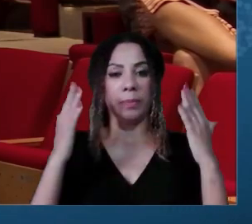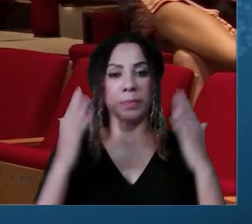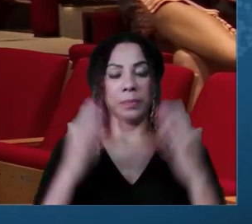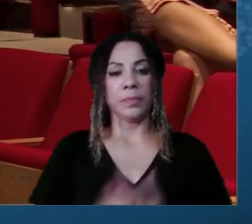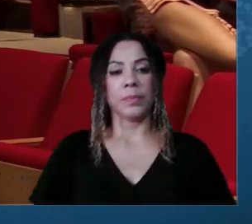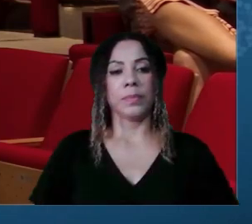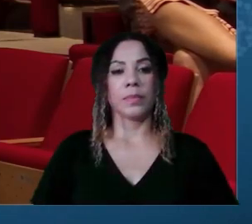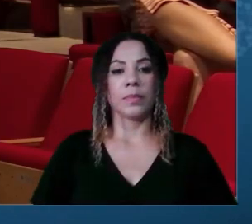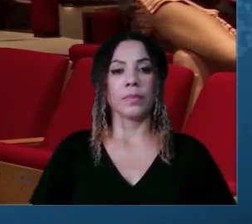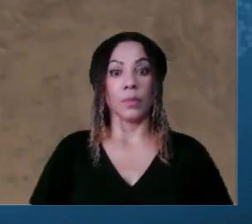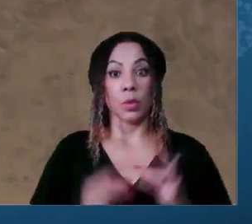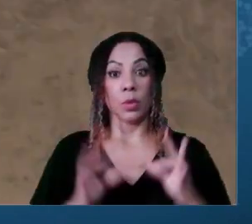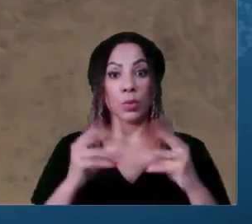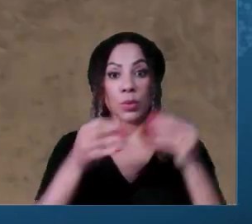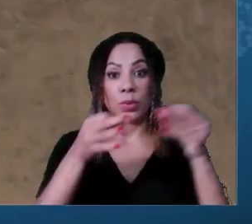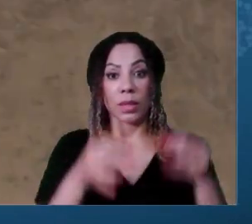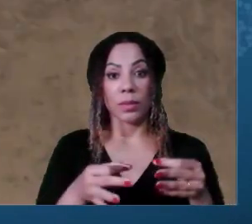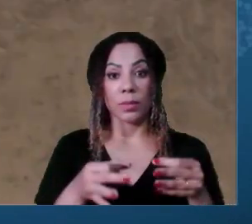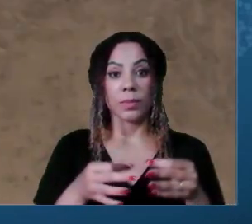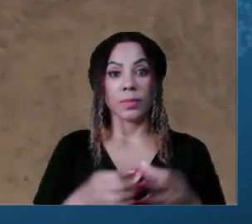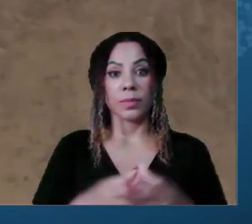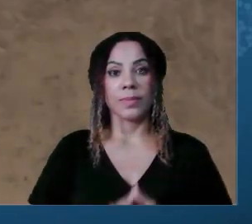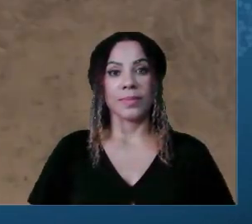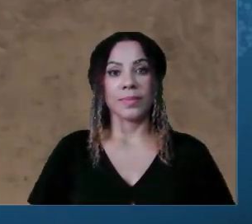Tudo certo?